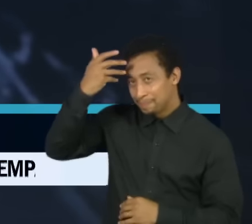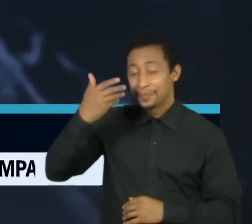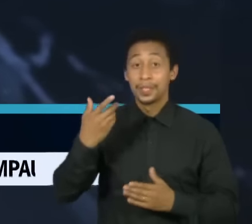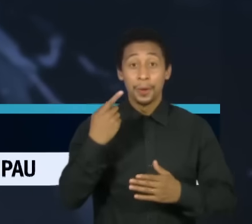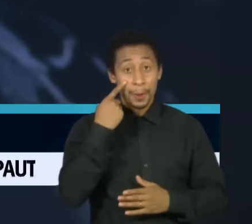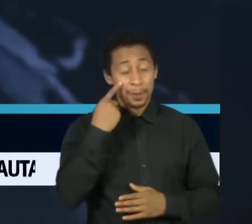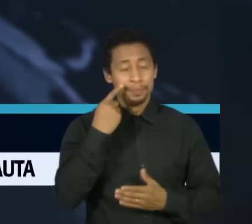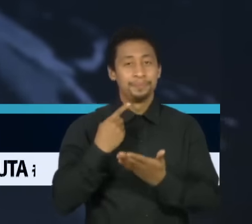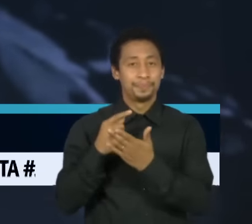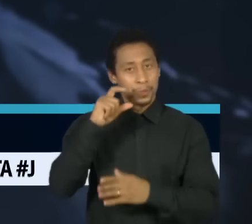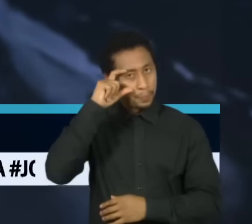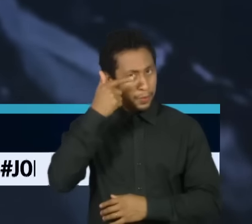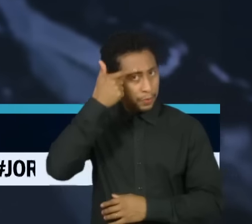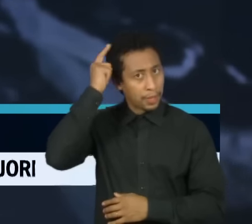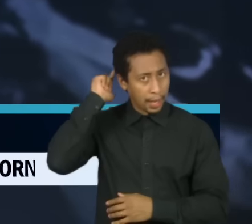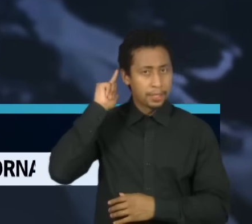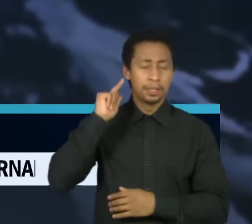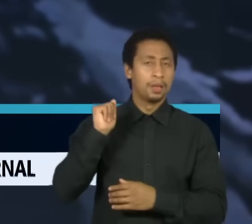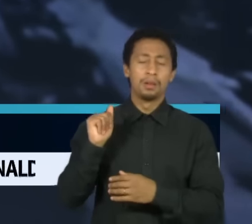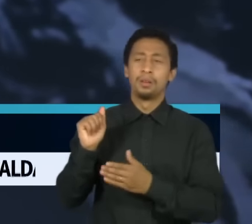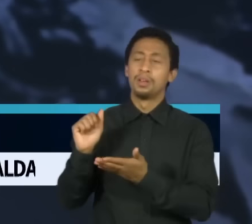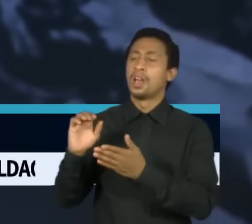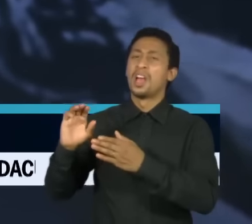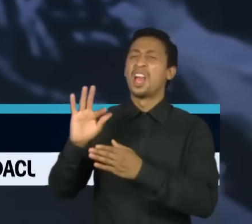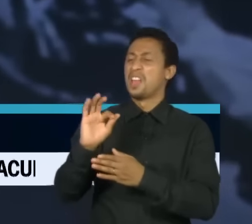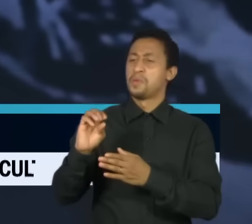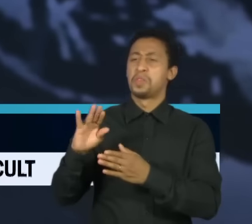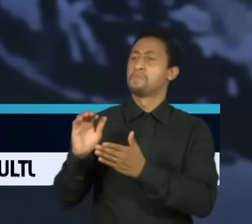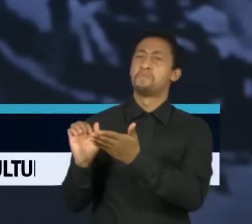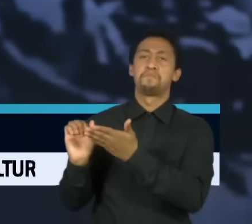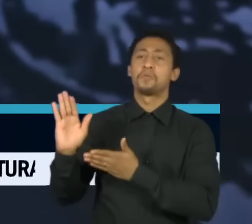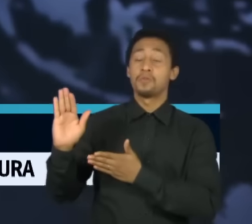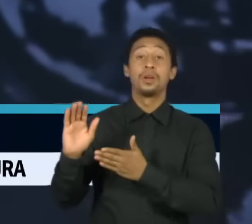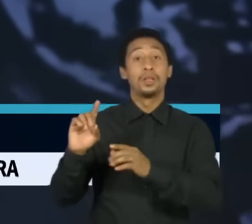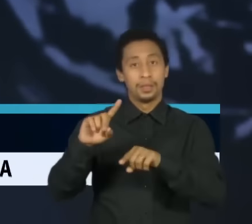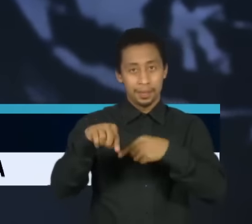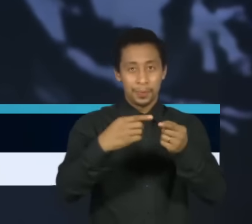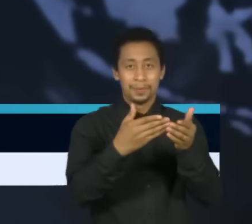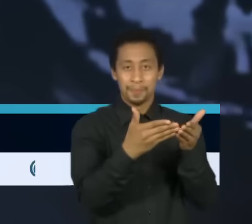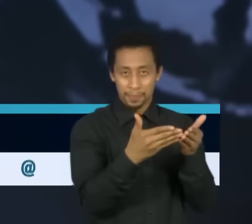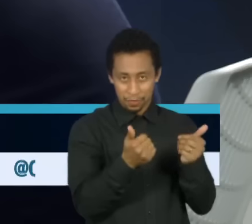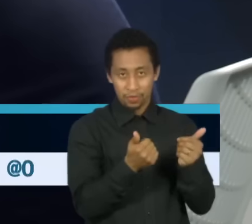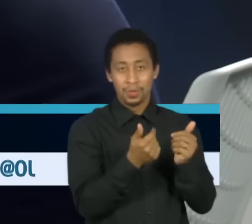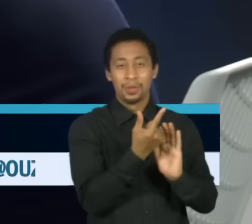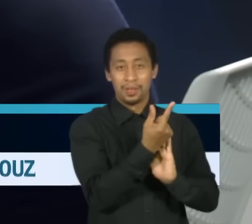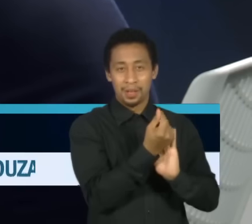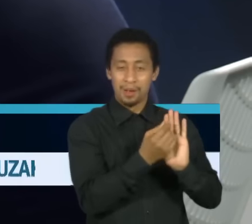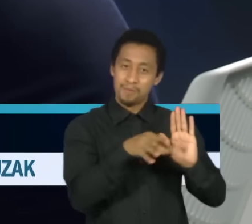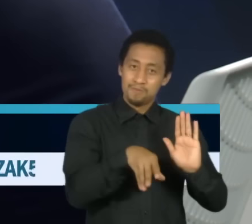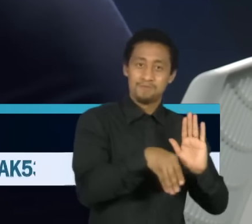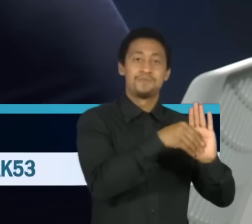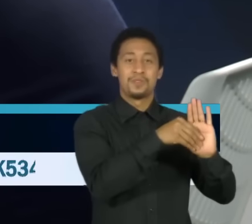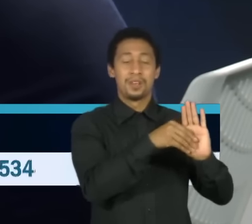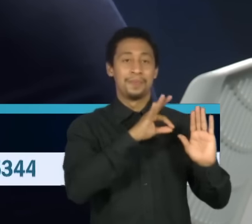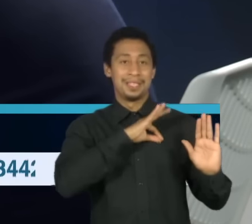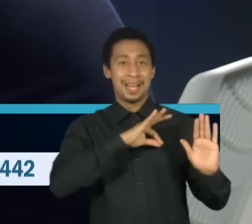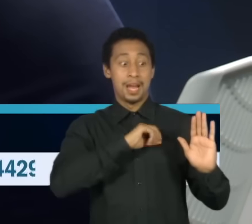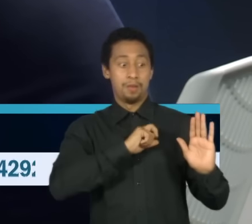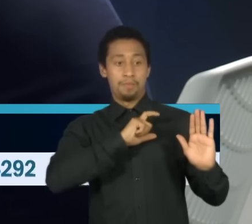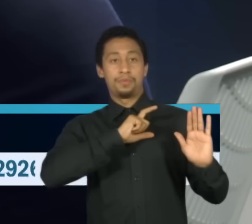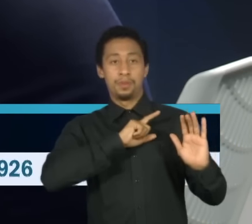Paulo Guedes, pediu ao Congresso reserva de 2,8 bilhões do orçamento de 2022 para reajustes salariais.